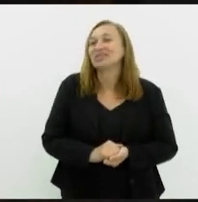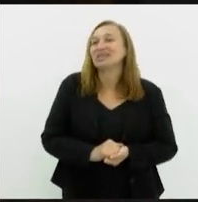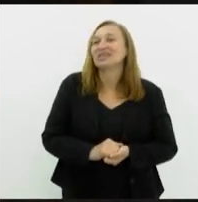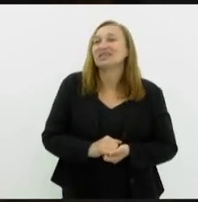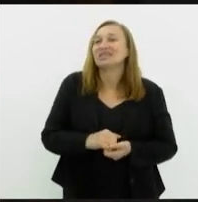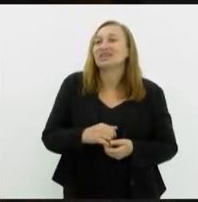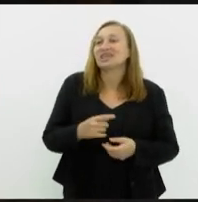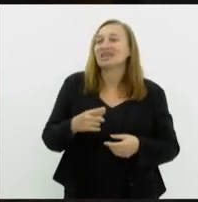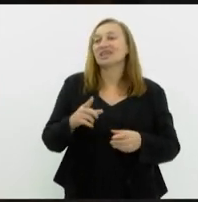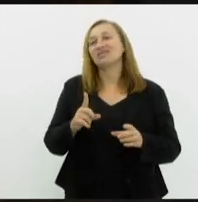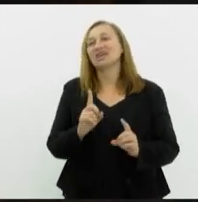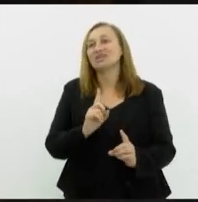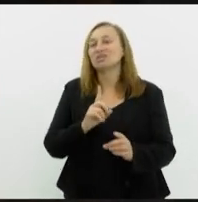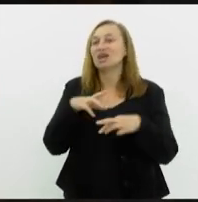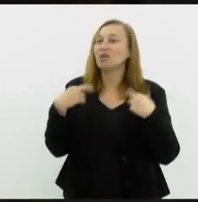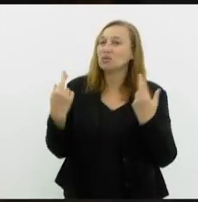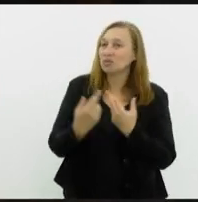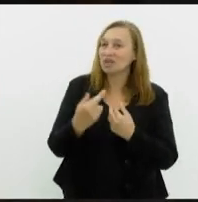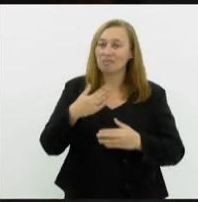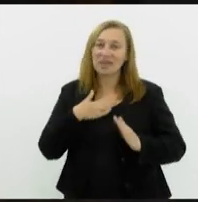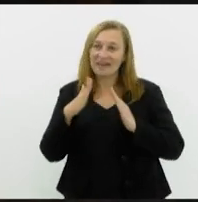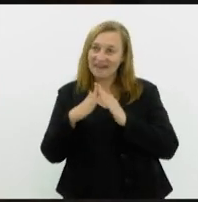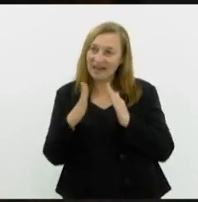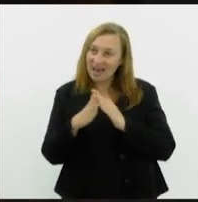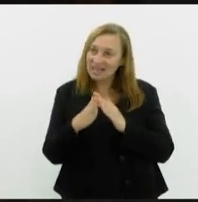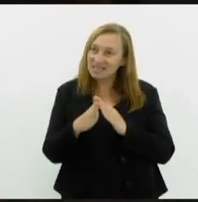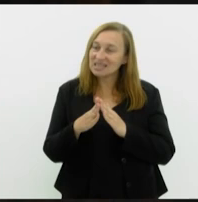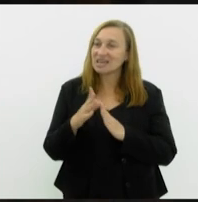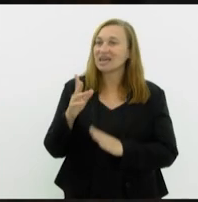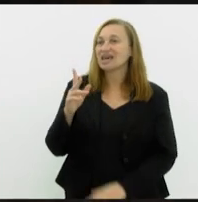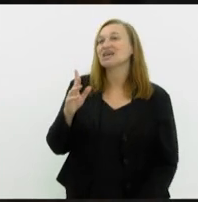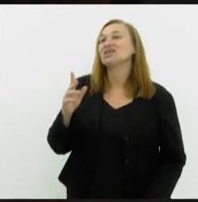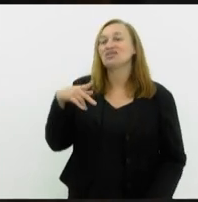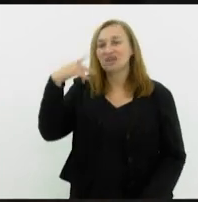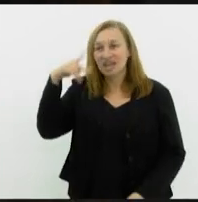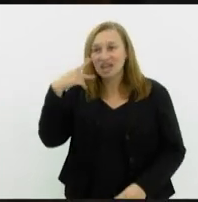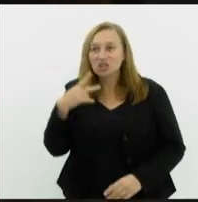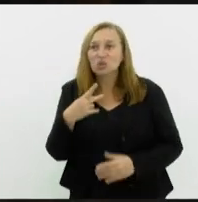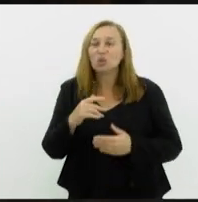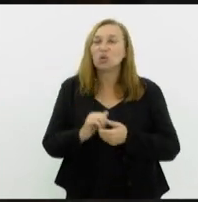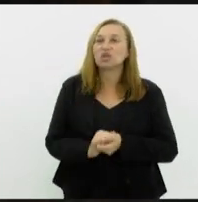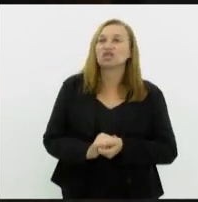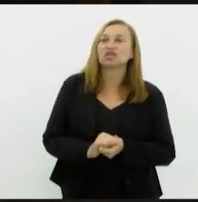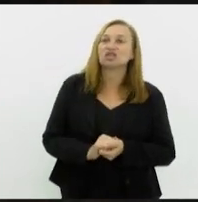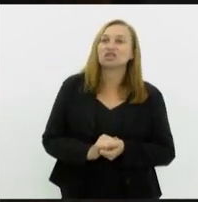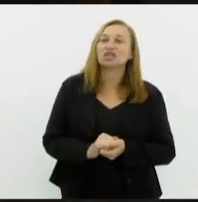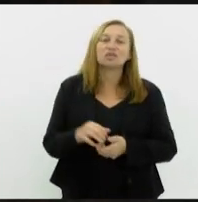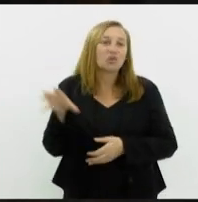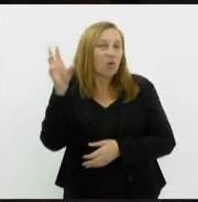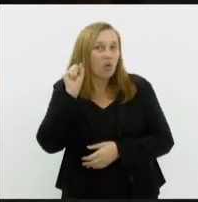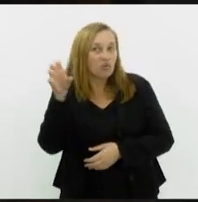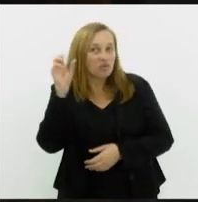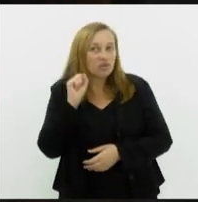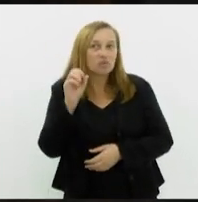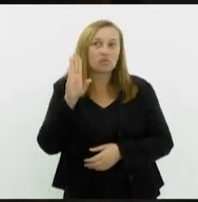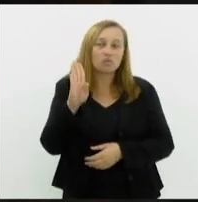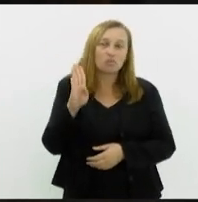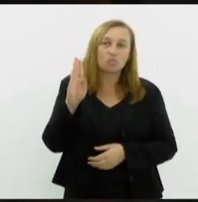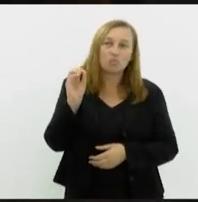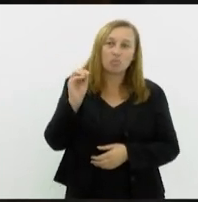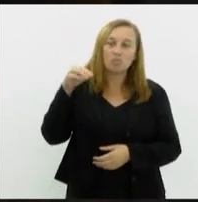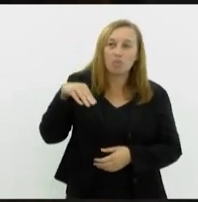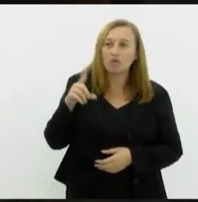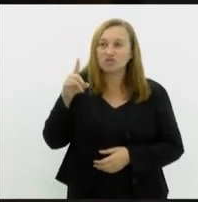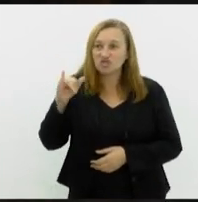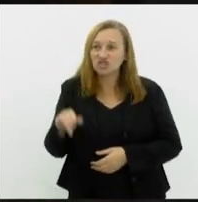muitos encontros na minha casa, com os pré-candidatos a vereador, com os vereadores. Eu sempre gosto muito de escutar o Bondim, porque